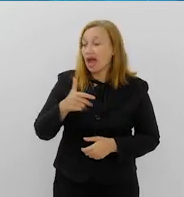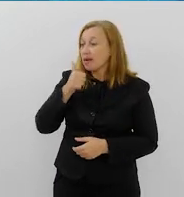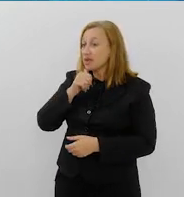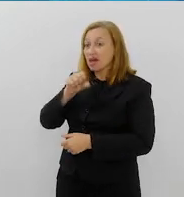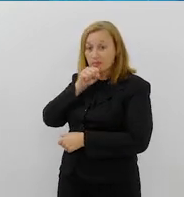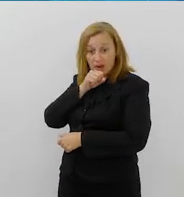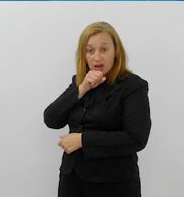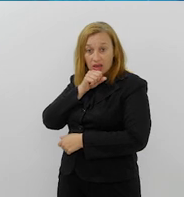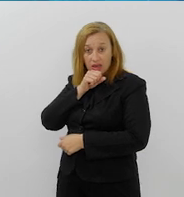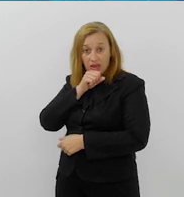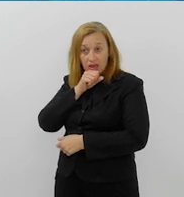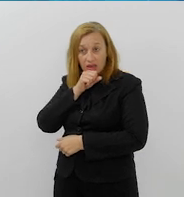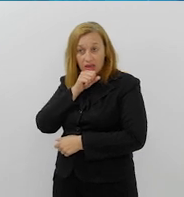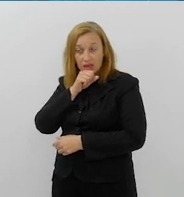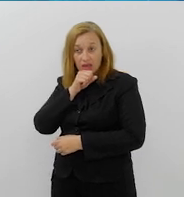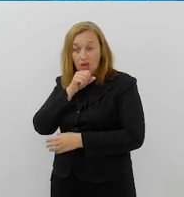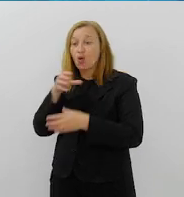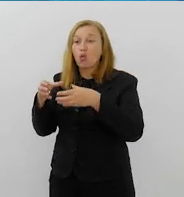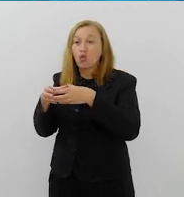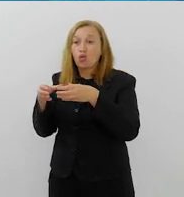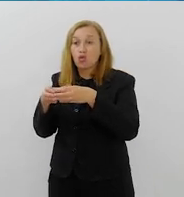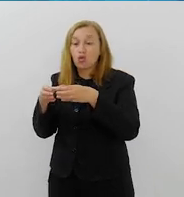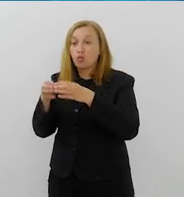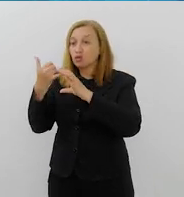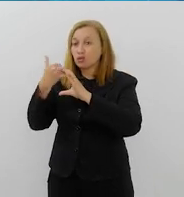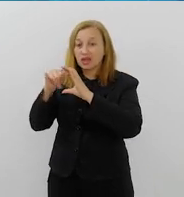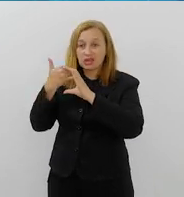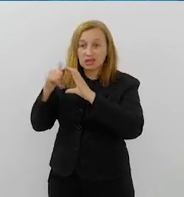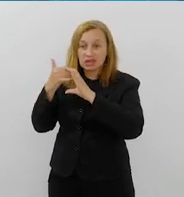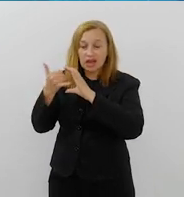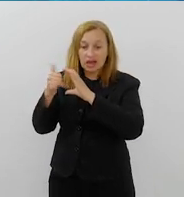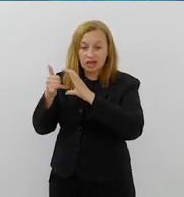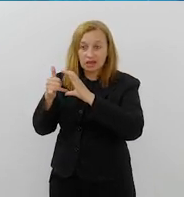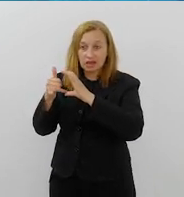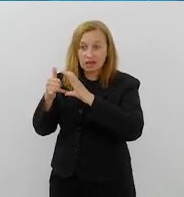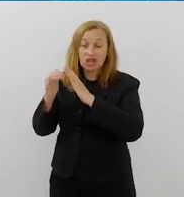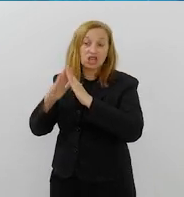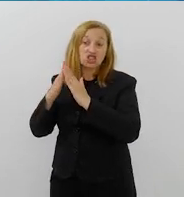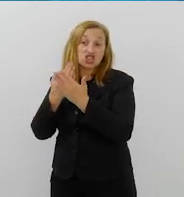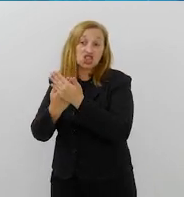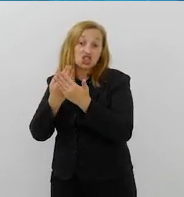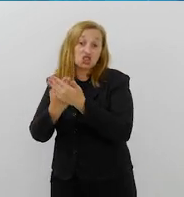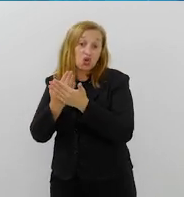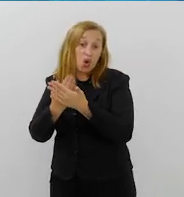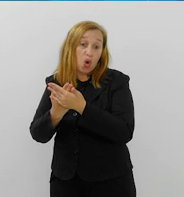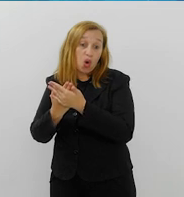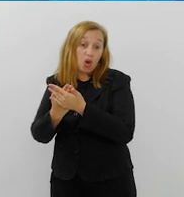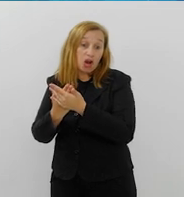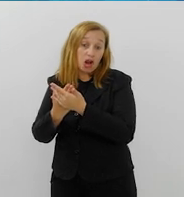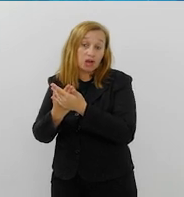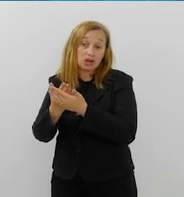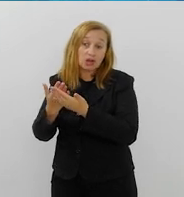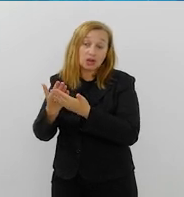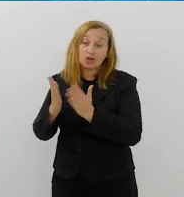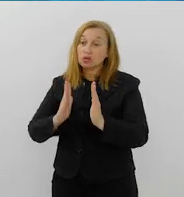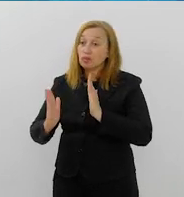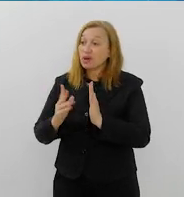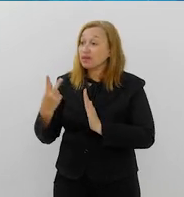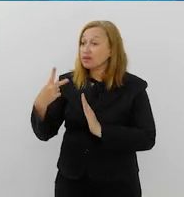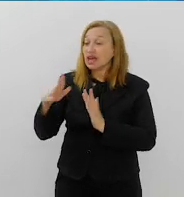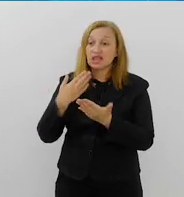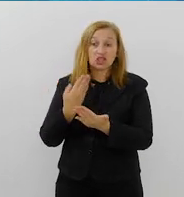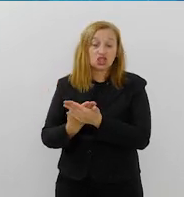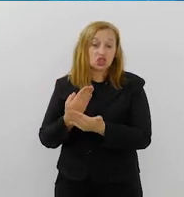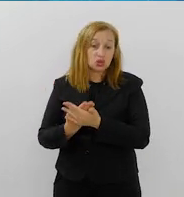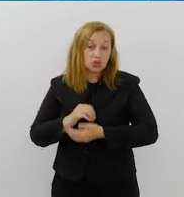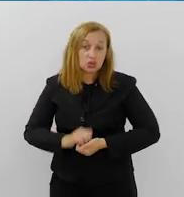amigas de pré-escola do Rio de Janeiro, Santa Doroteia. Ela tem um grupo lá chamado Santa Doroteia. Reuniu todo mundo, né?